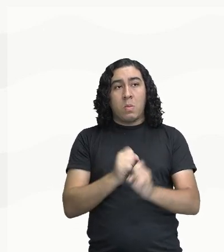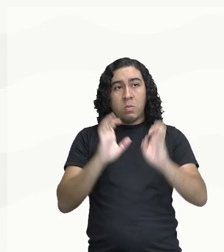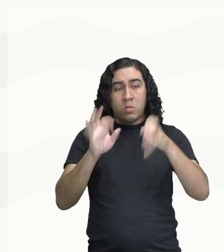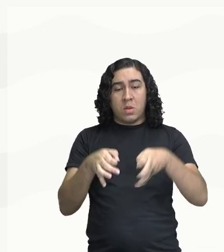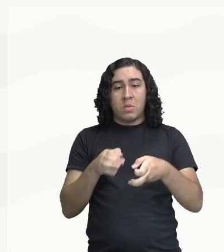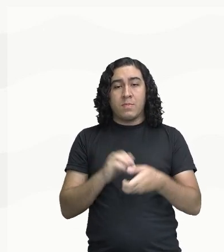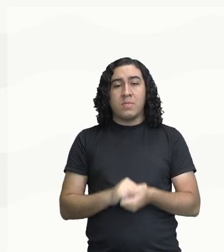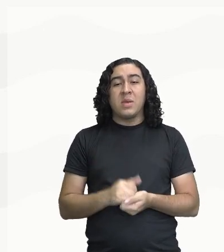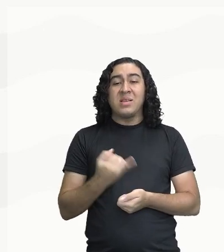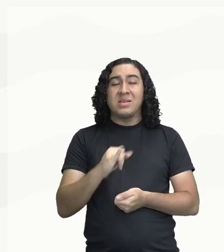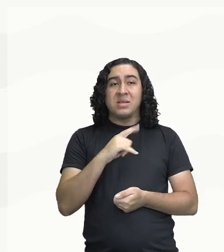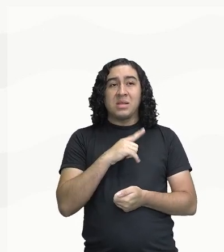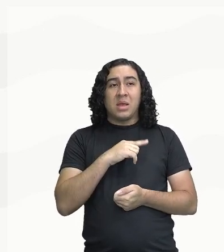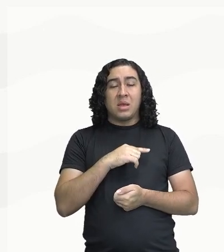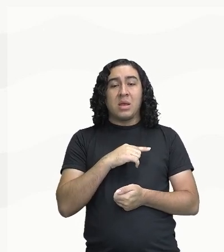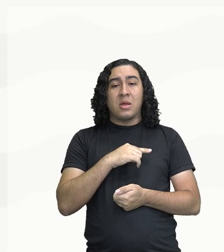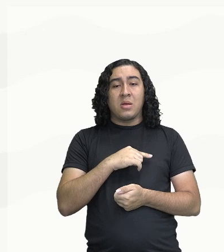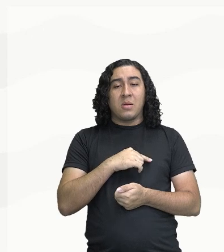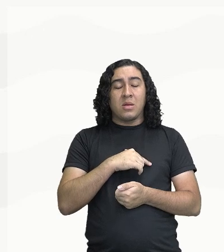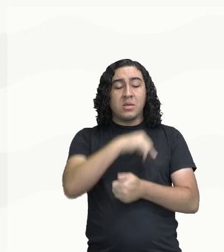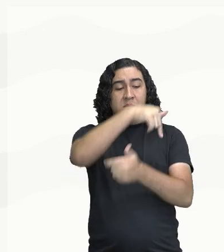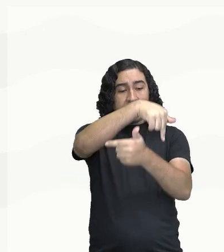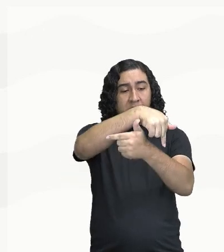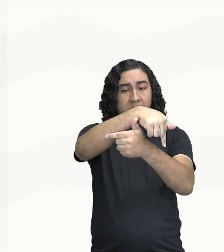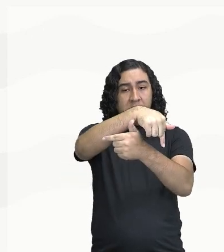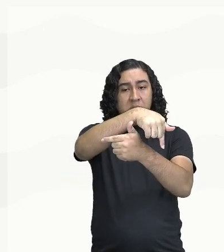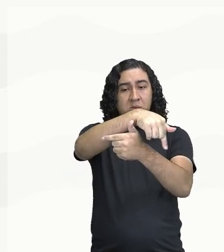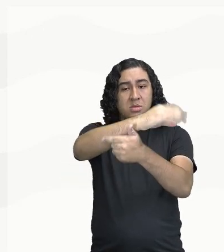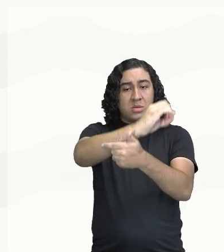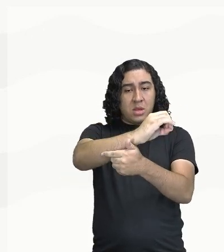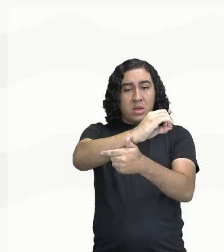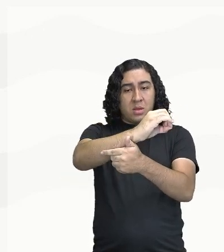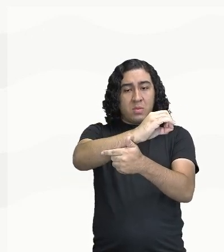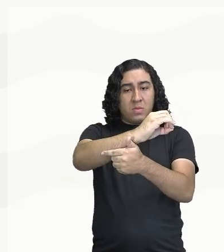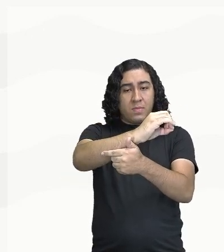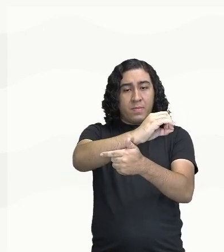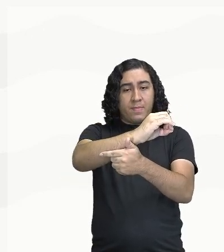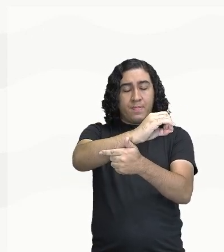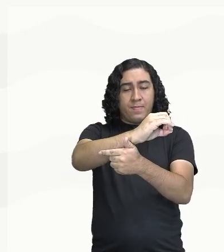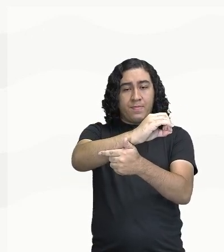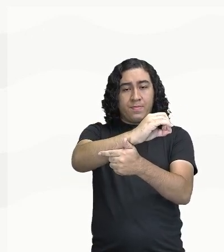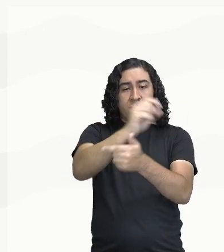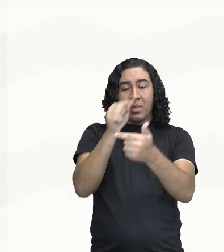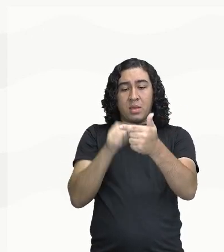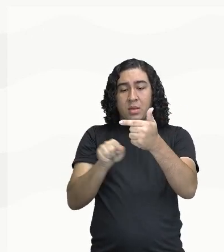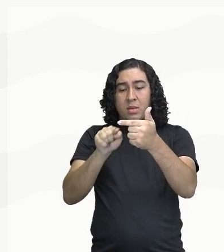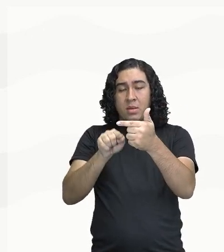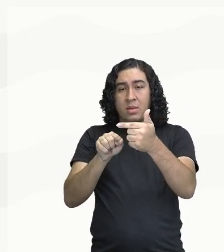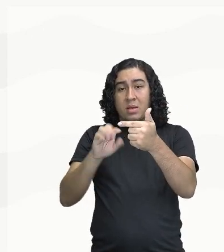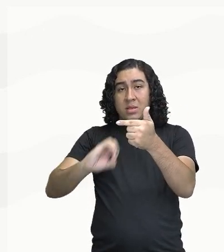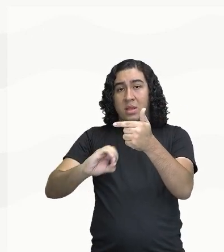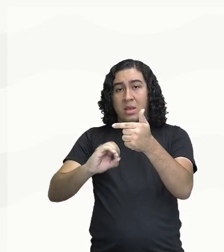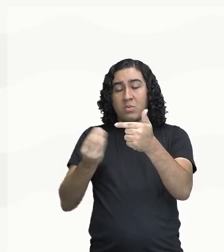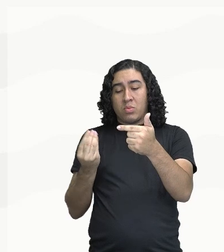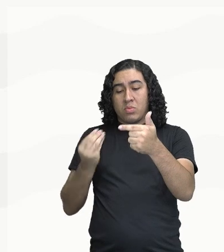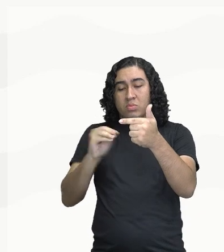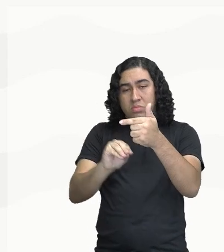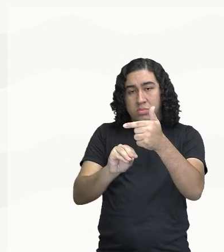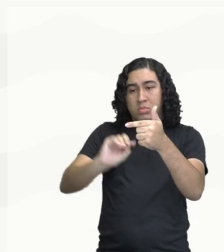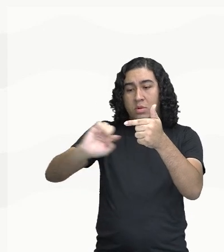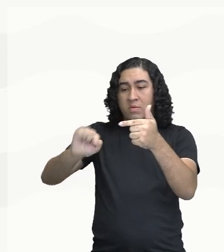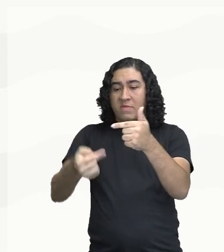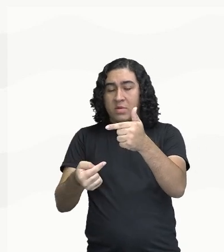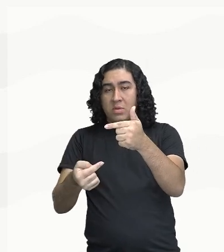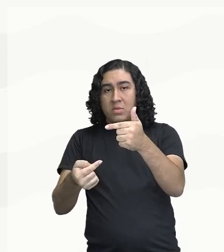se eu acrescentei um 0 do lado do 7, aqui no resultado, aqui no quociente, eu vou acrescentar um 0 e uma